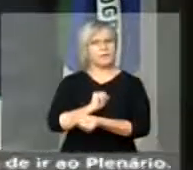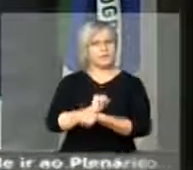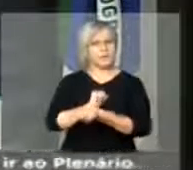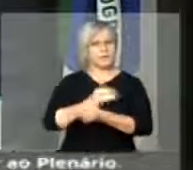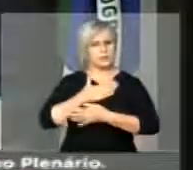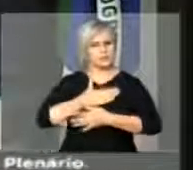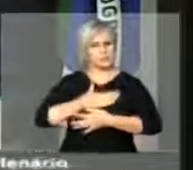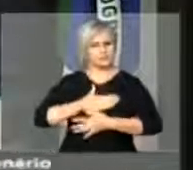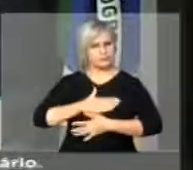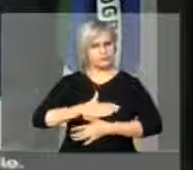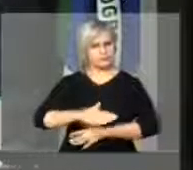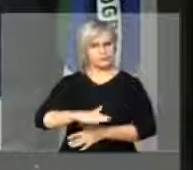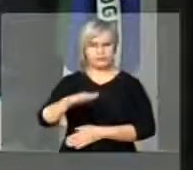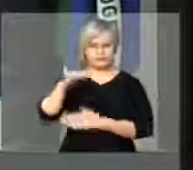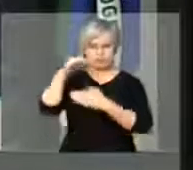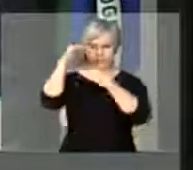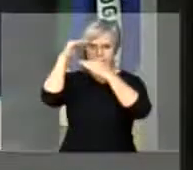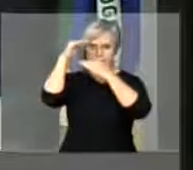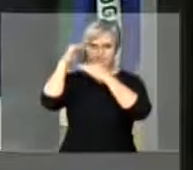baixar,